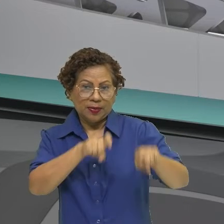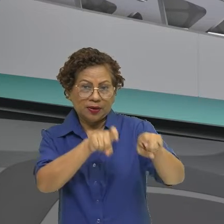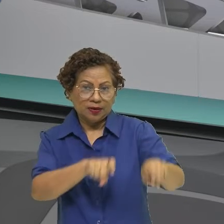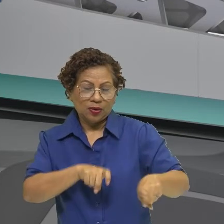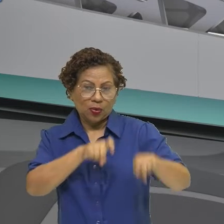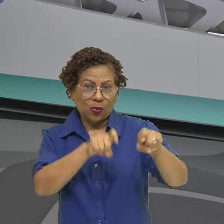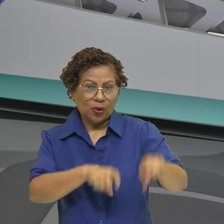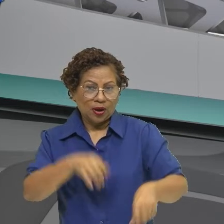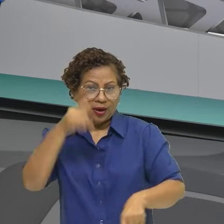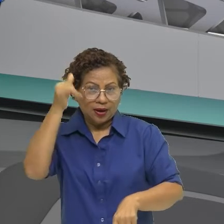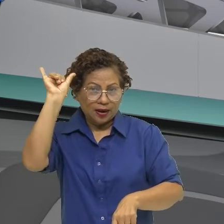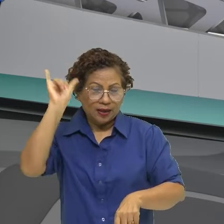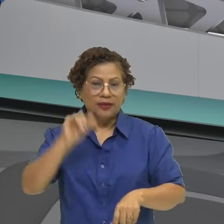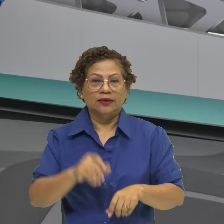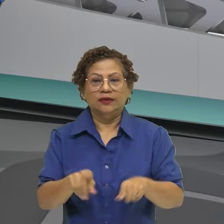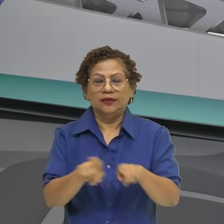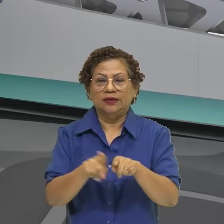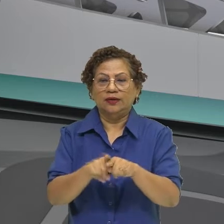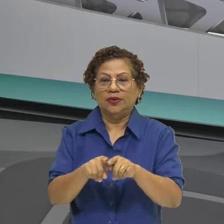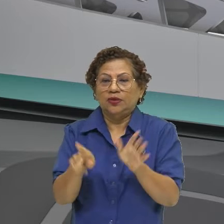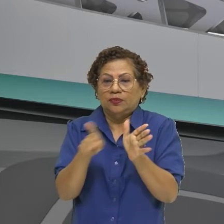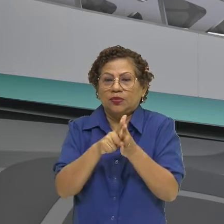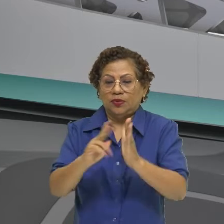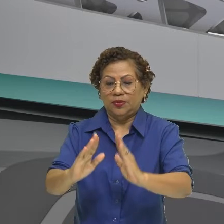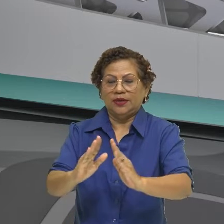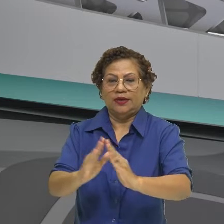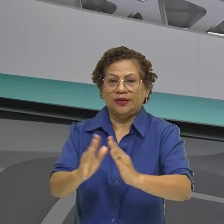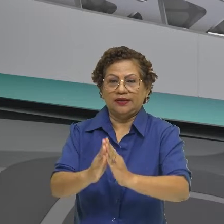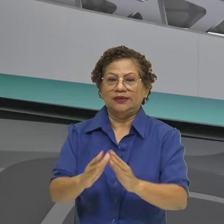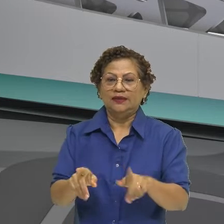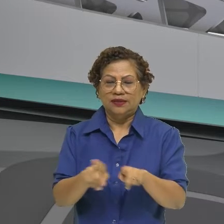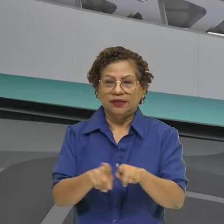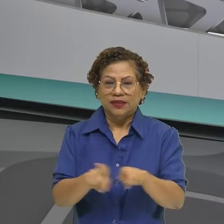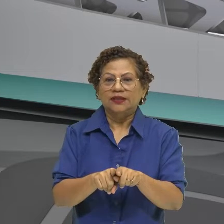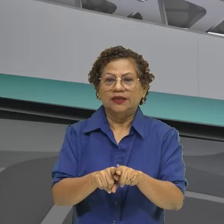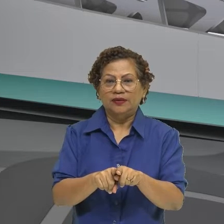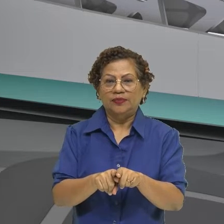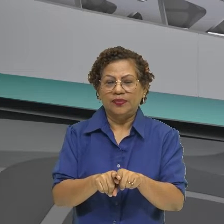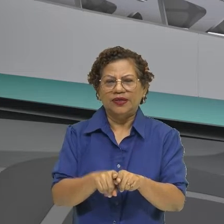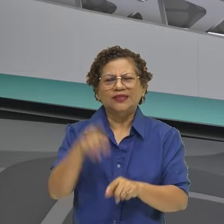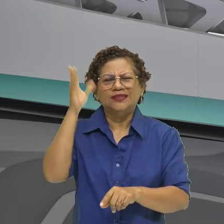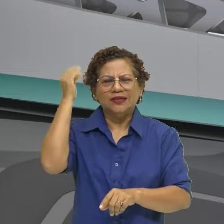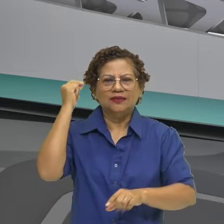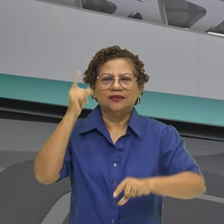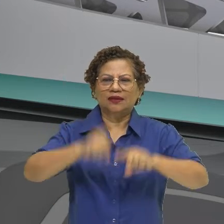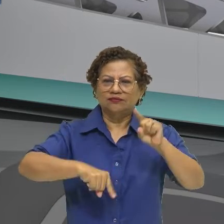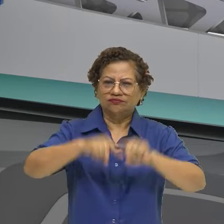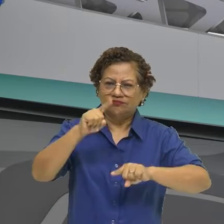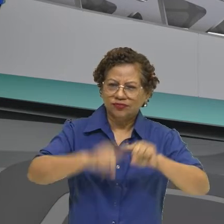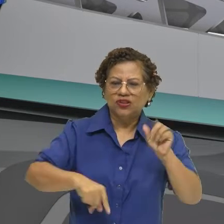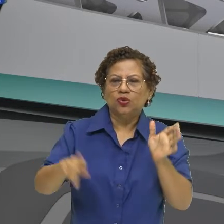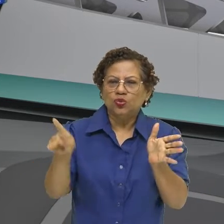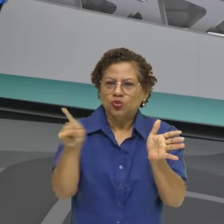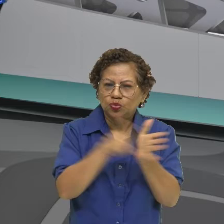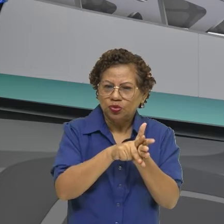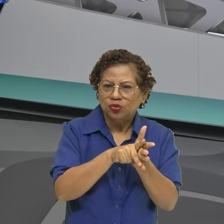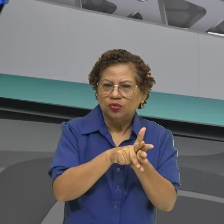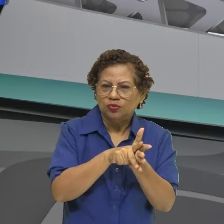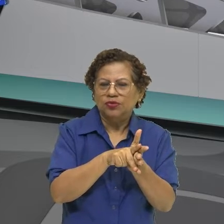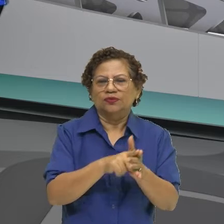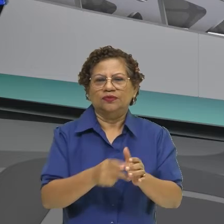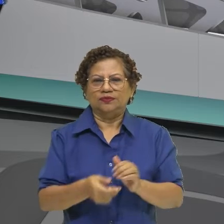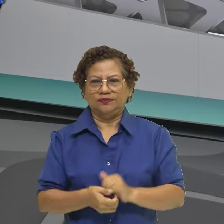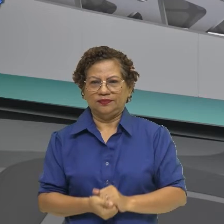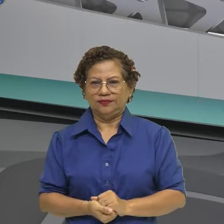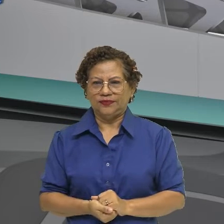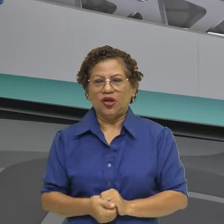e tem uma moradia. Aí ele já está dominando também a questão dos utensílios, ele já fabrica os seus próprios utensílios. E nós